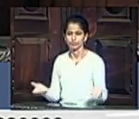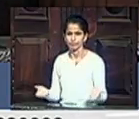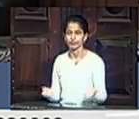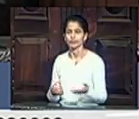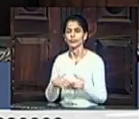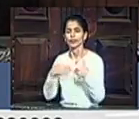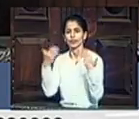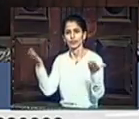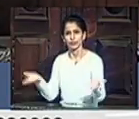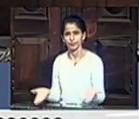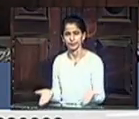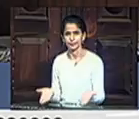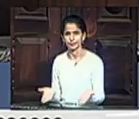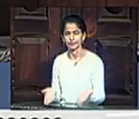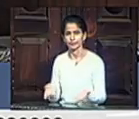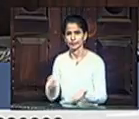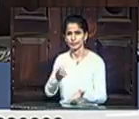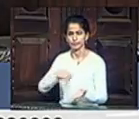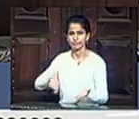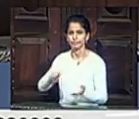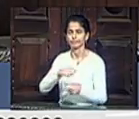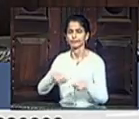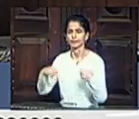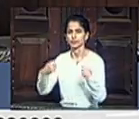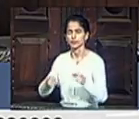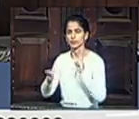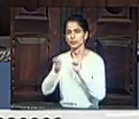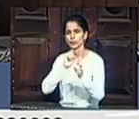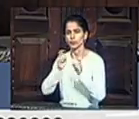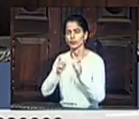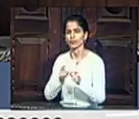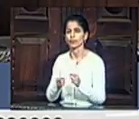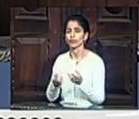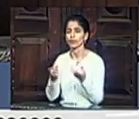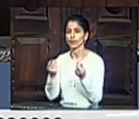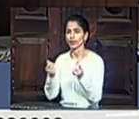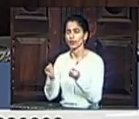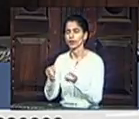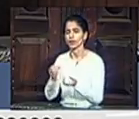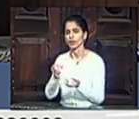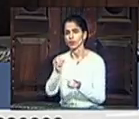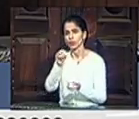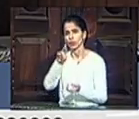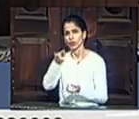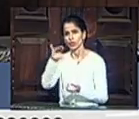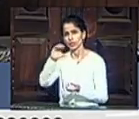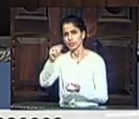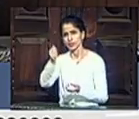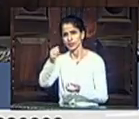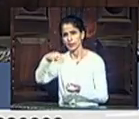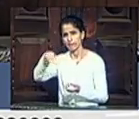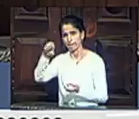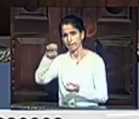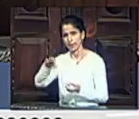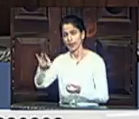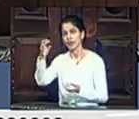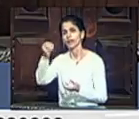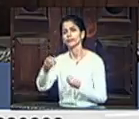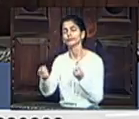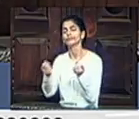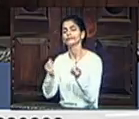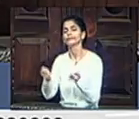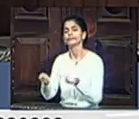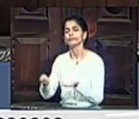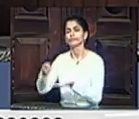senhores deputados, nós precisamos discutir o orçamento dos poderes. Precisamos discutir